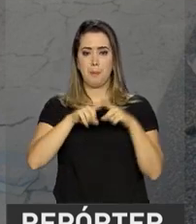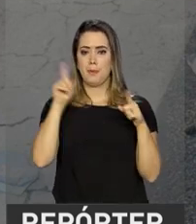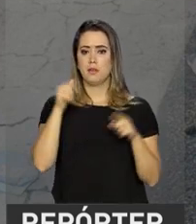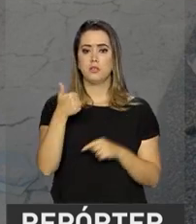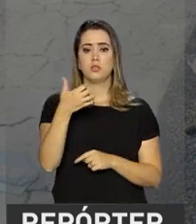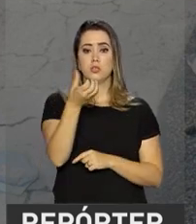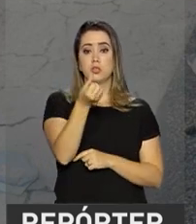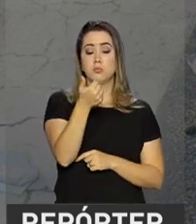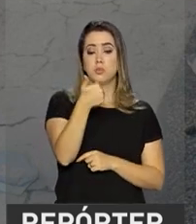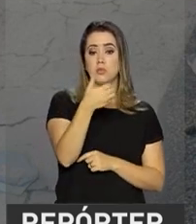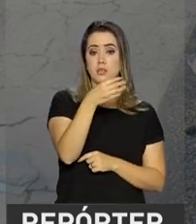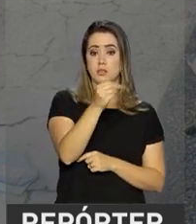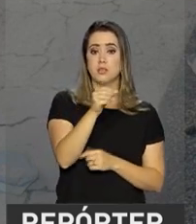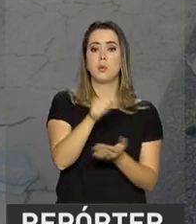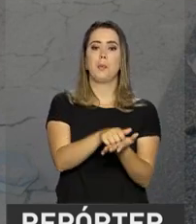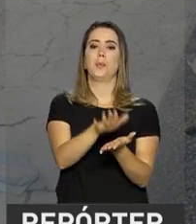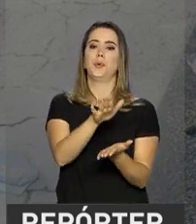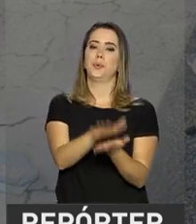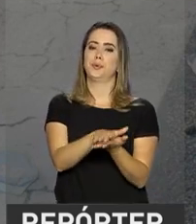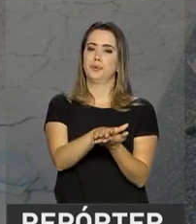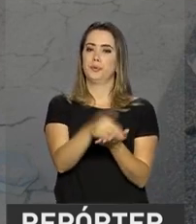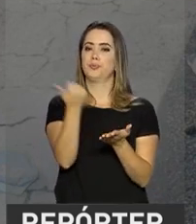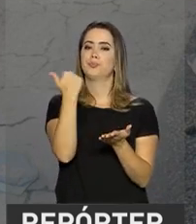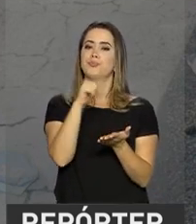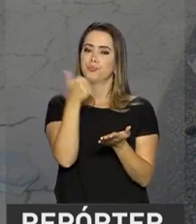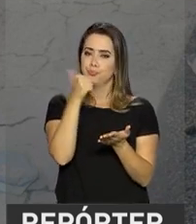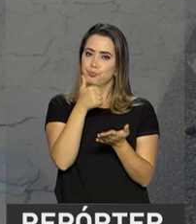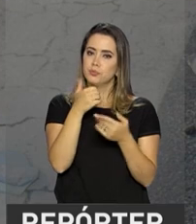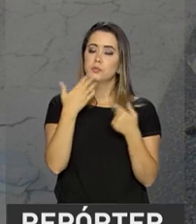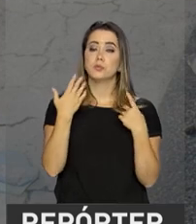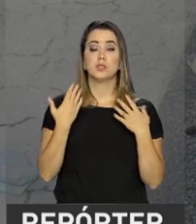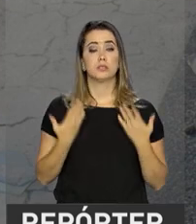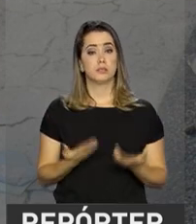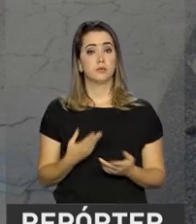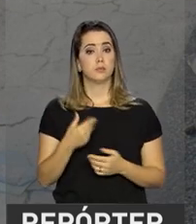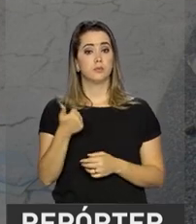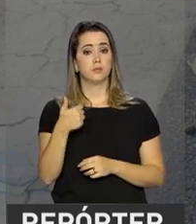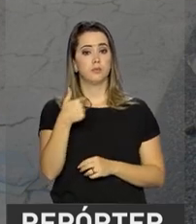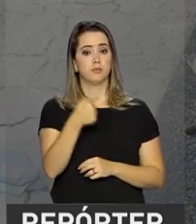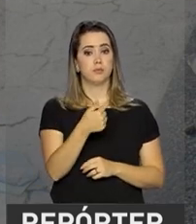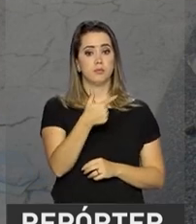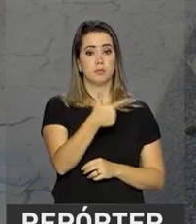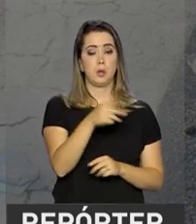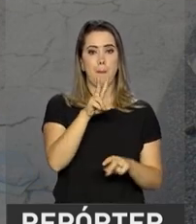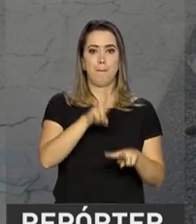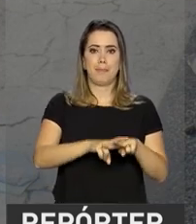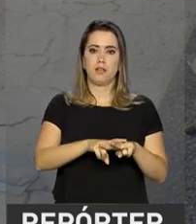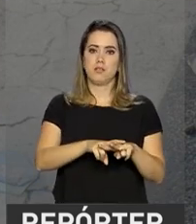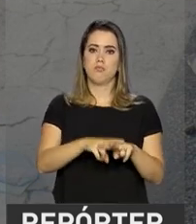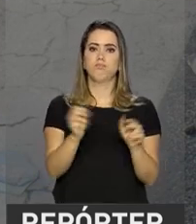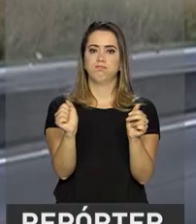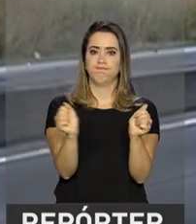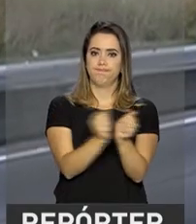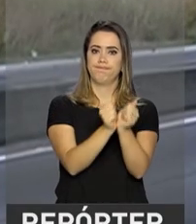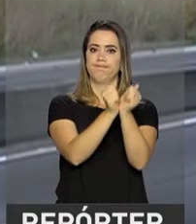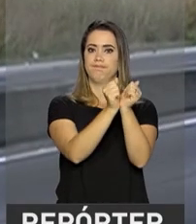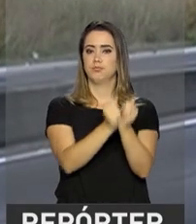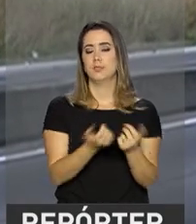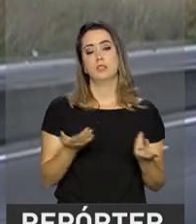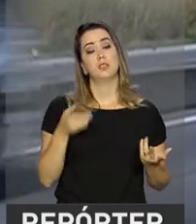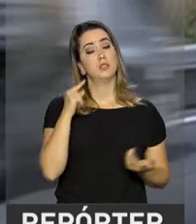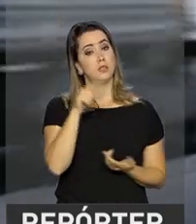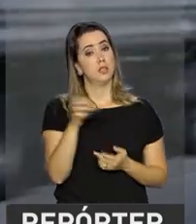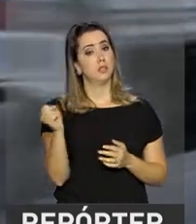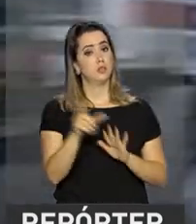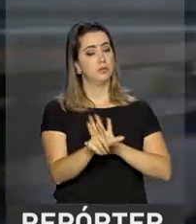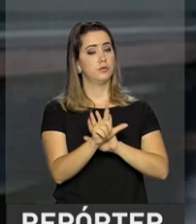1.600 pessoas foram multados por dirigir sob o efeito do álcool e 172 presas por esse motivo a atualização